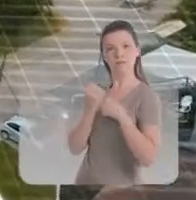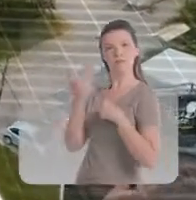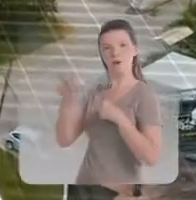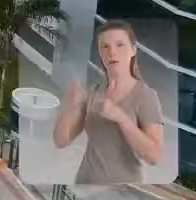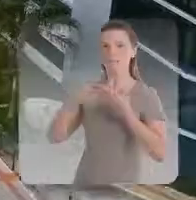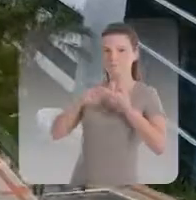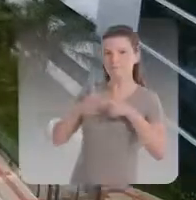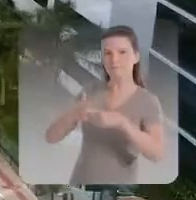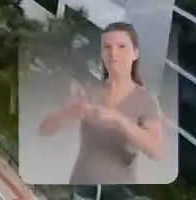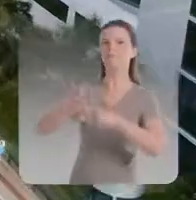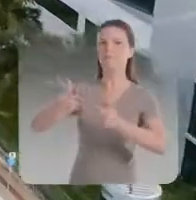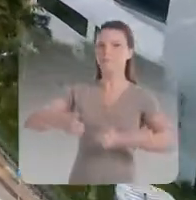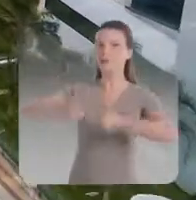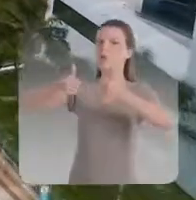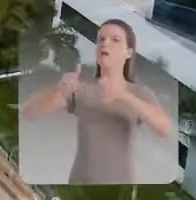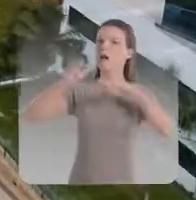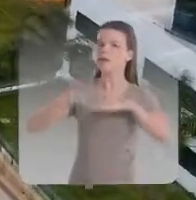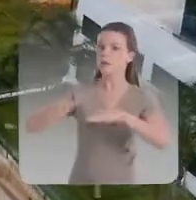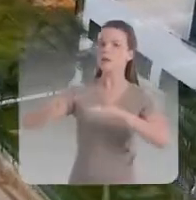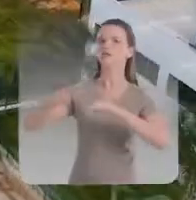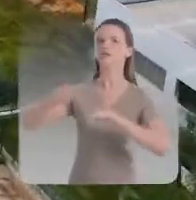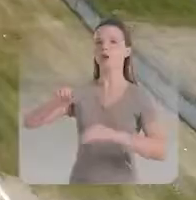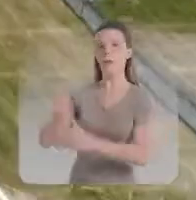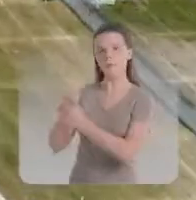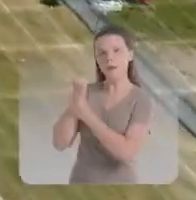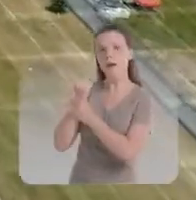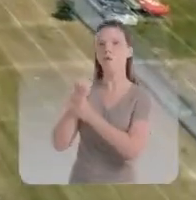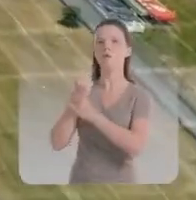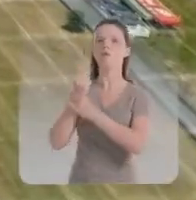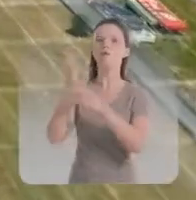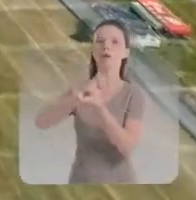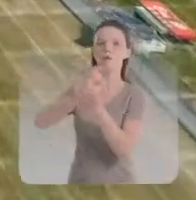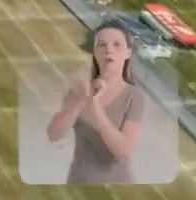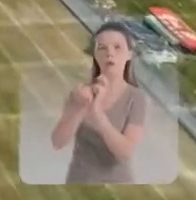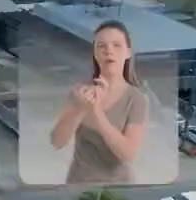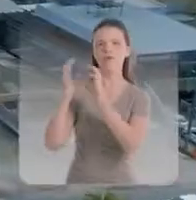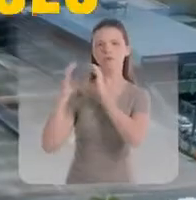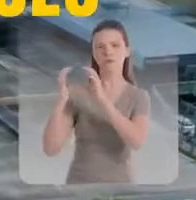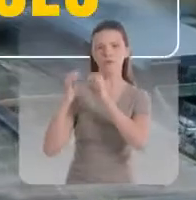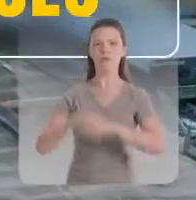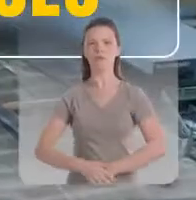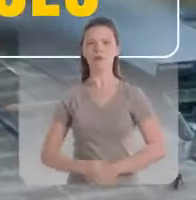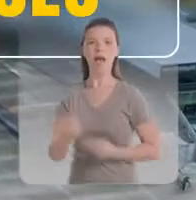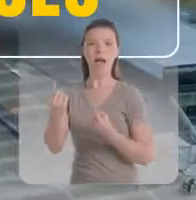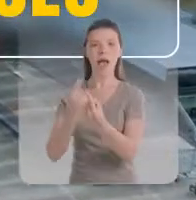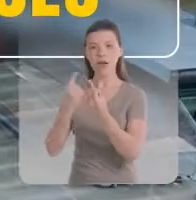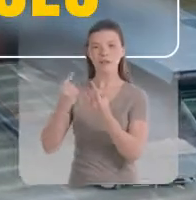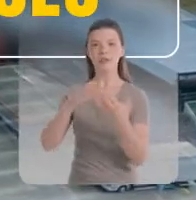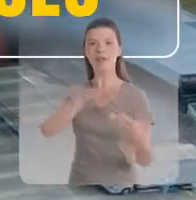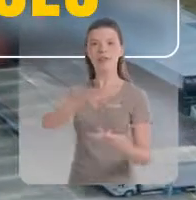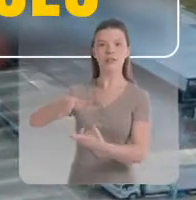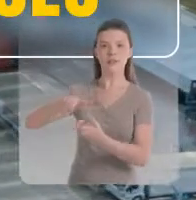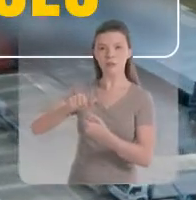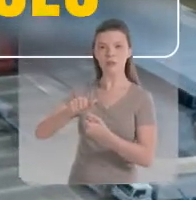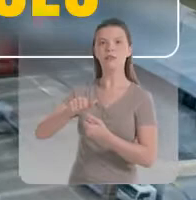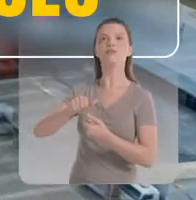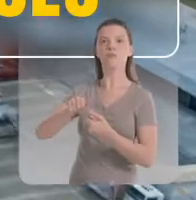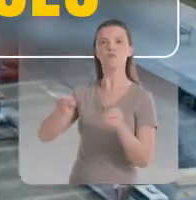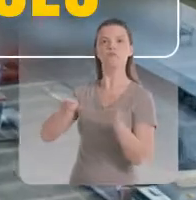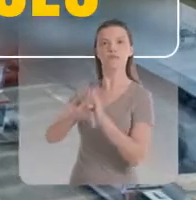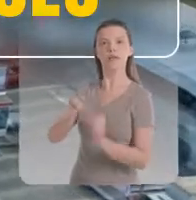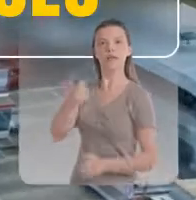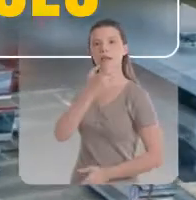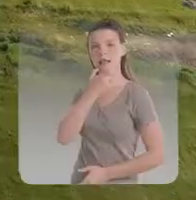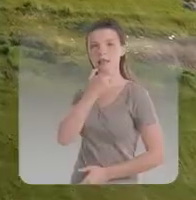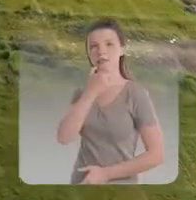Via Expressa no continente, para melhorar a vida de quem vai para o Abraão. Coqueiros, Capoeiras, a Avenida Internacional dos Ingleses. Um